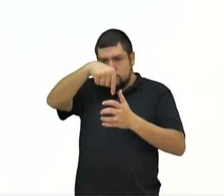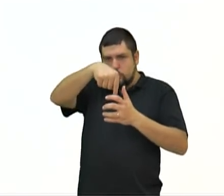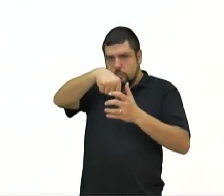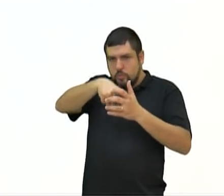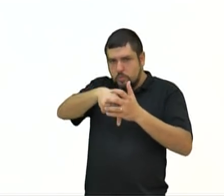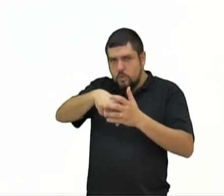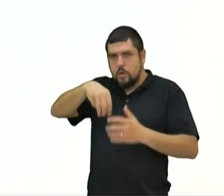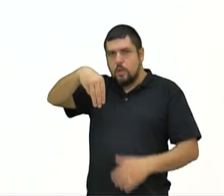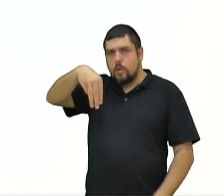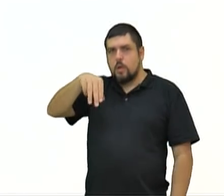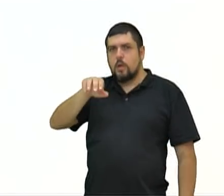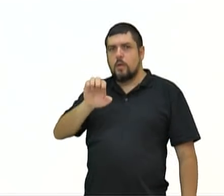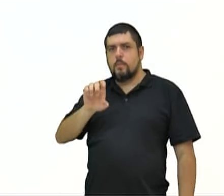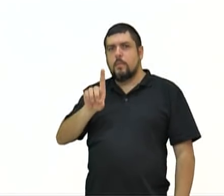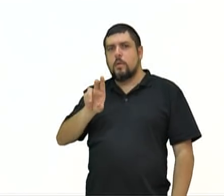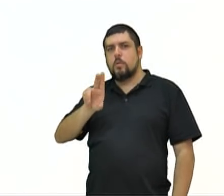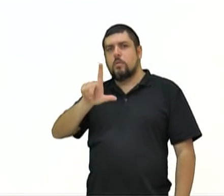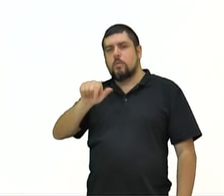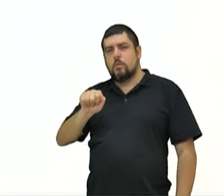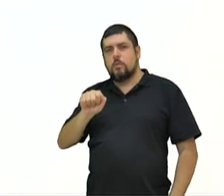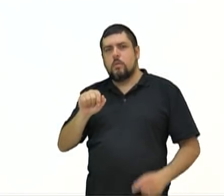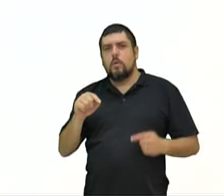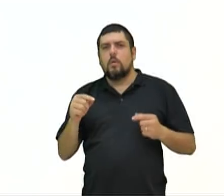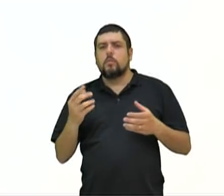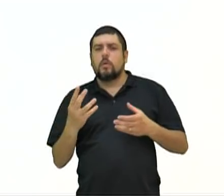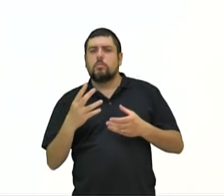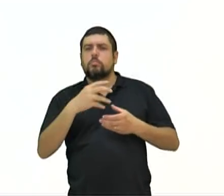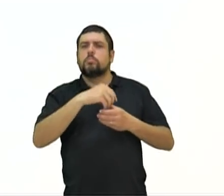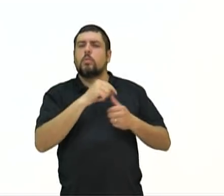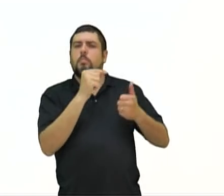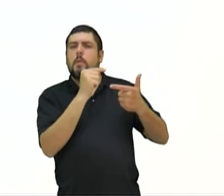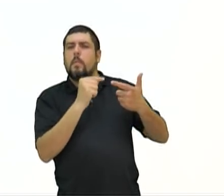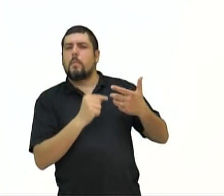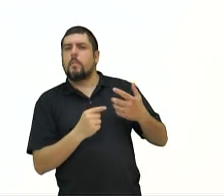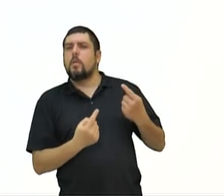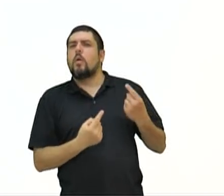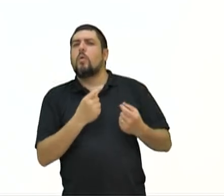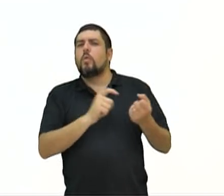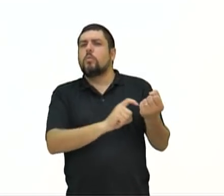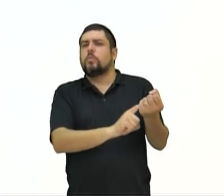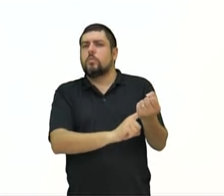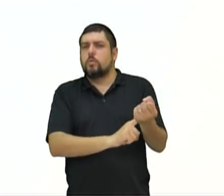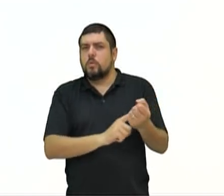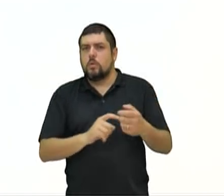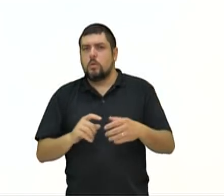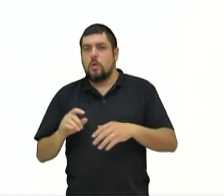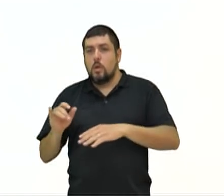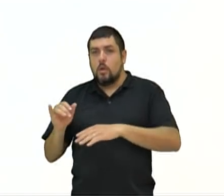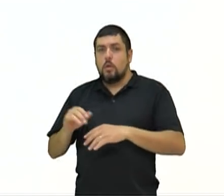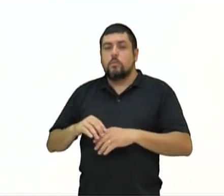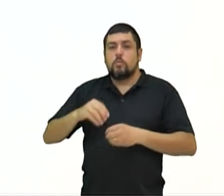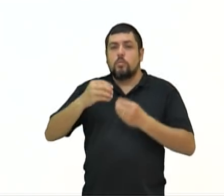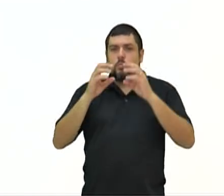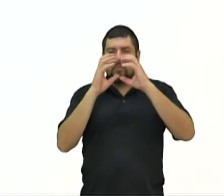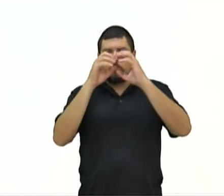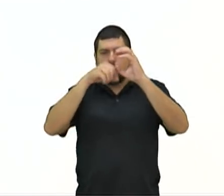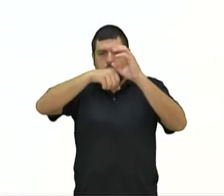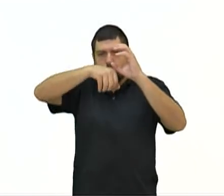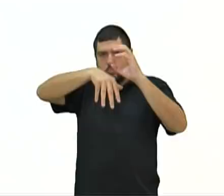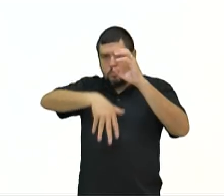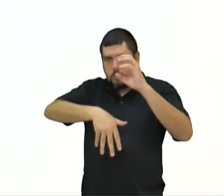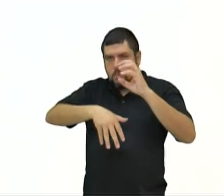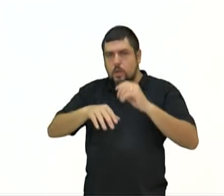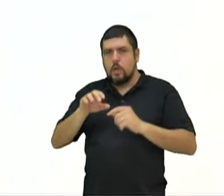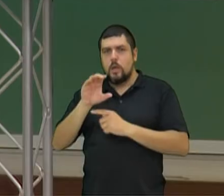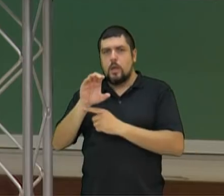de espinal, faz parte de qual sistema? Lembra, temos o sistema nervoso central e periférico. Sistema